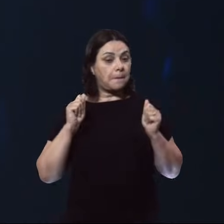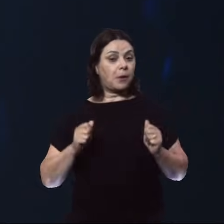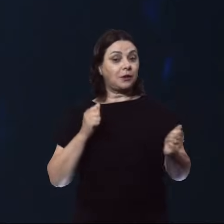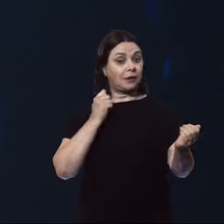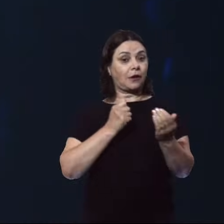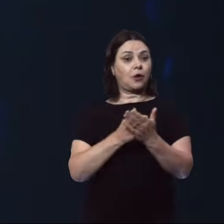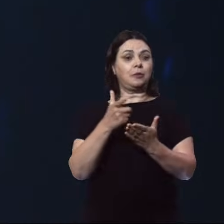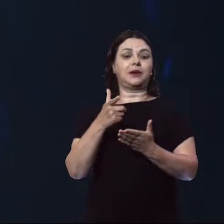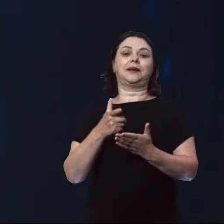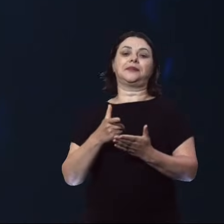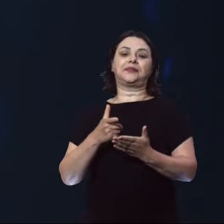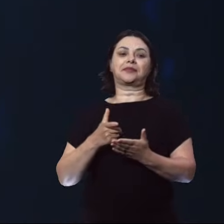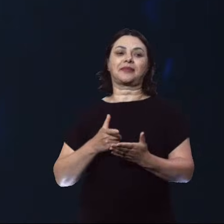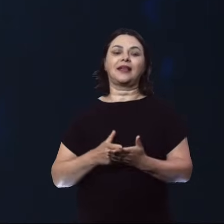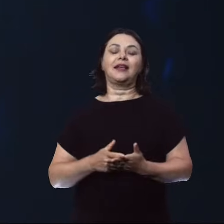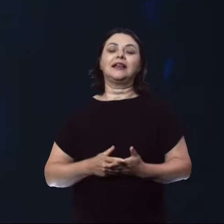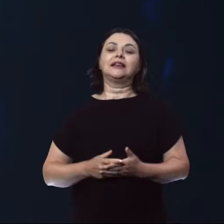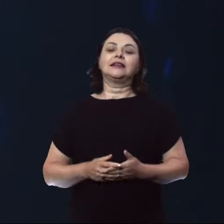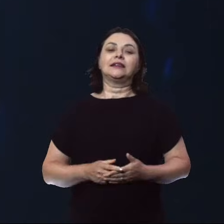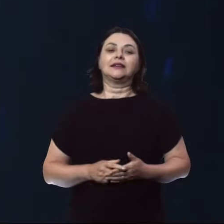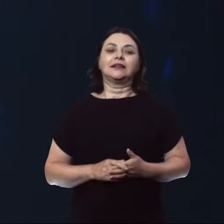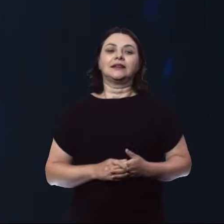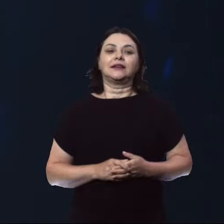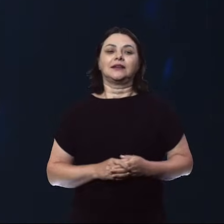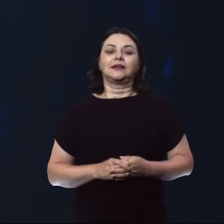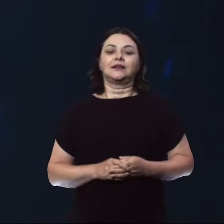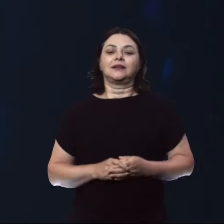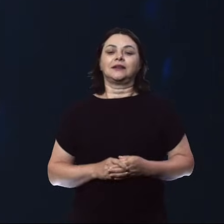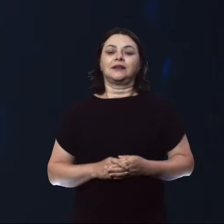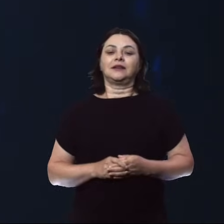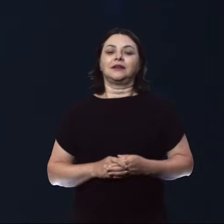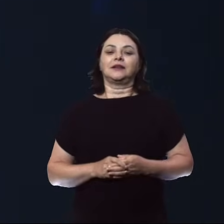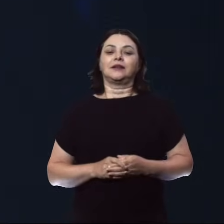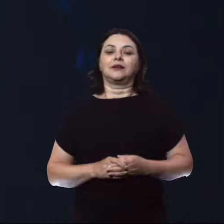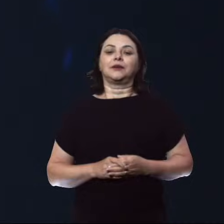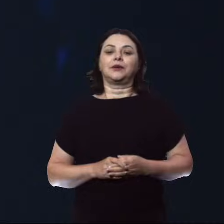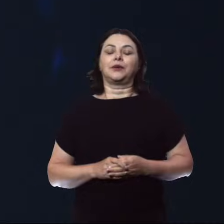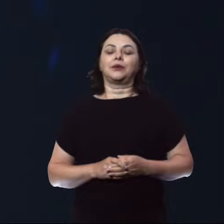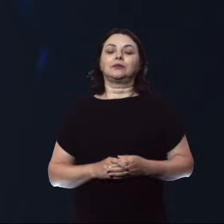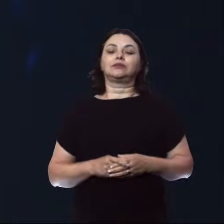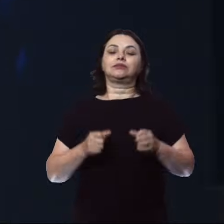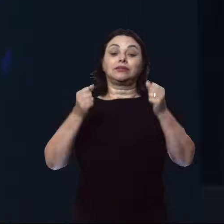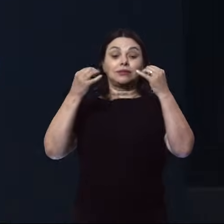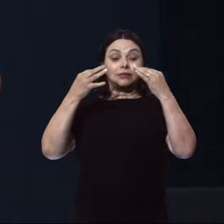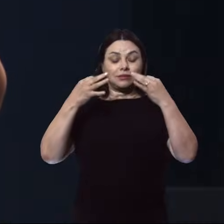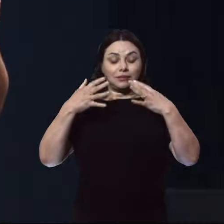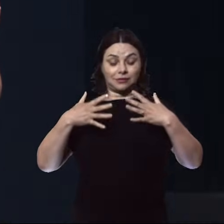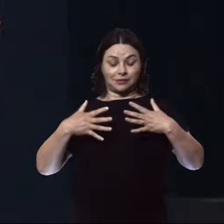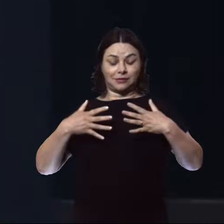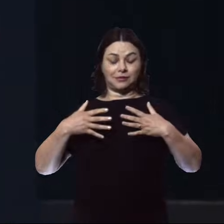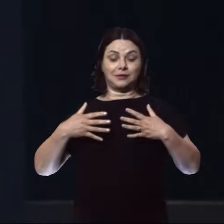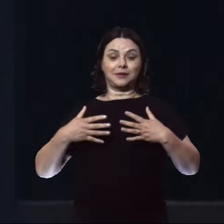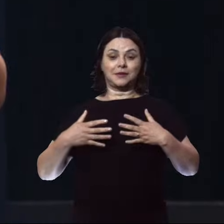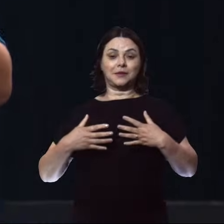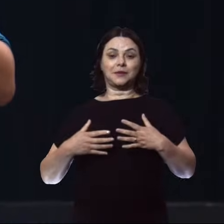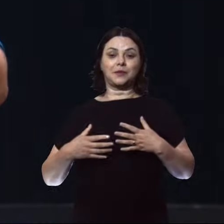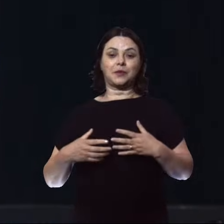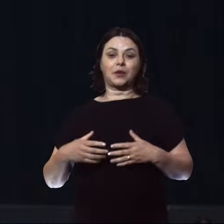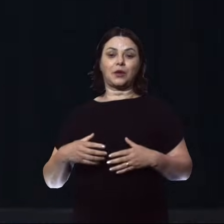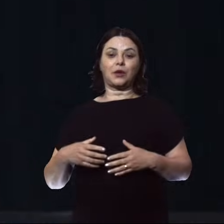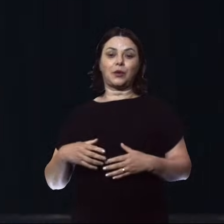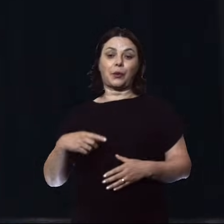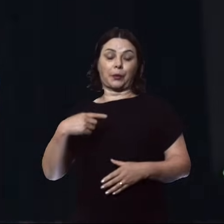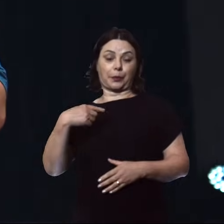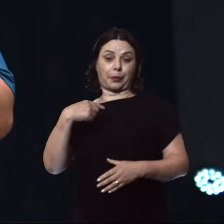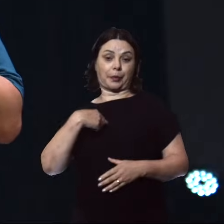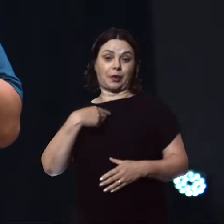chance de estar com a gente, que vai ser bênção demais. Estava dizendo, sou o Diogo, daqui a pouquinho vai estar aqui minha esposa, a Eve. Nós somos casados